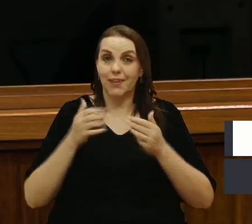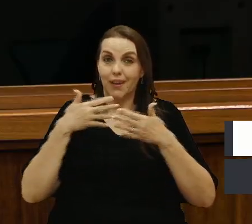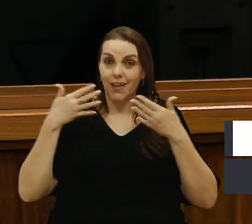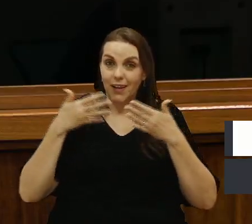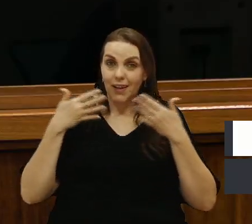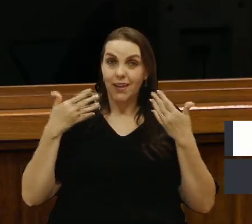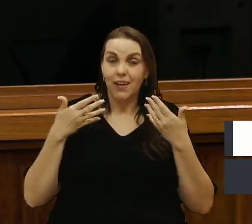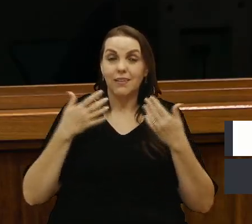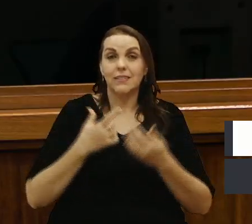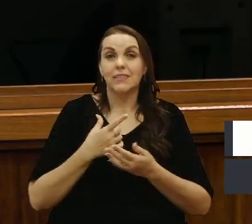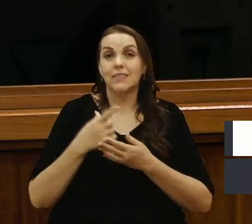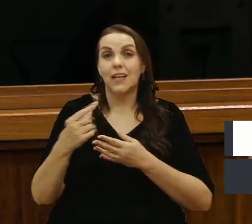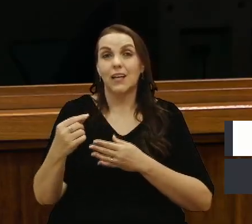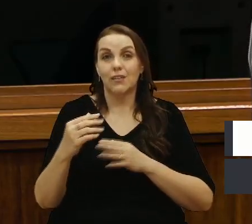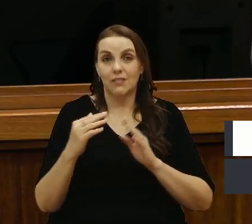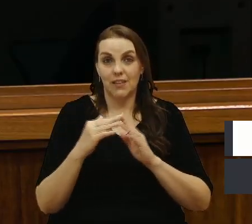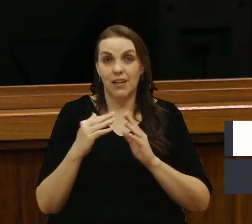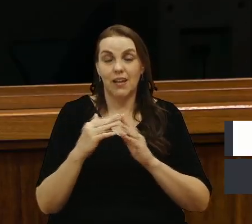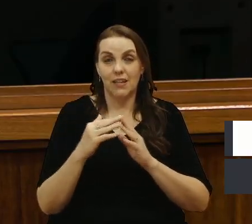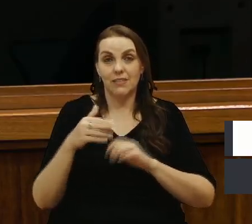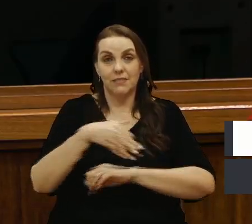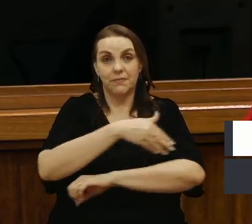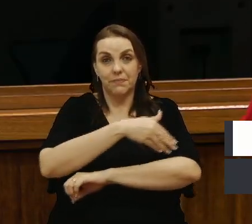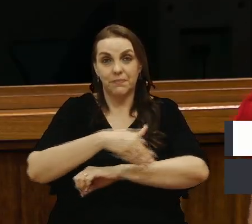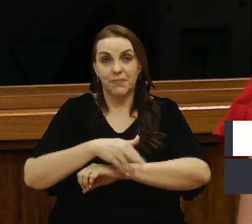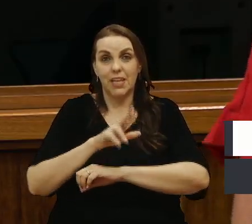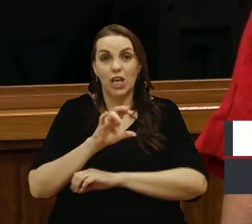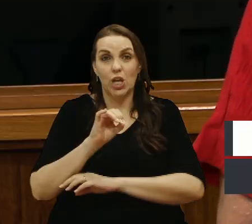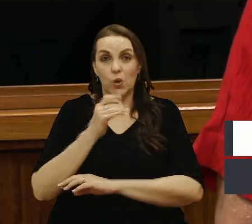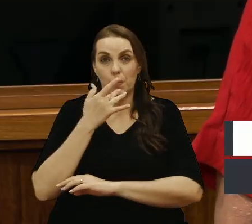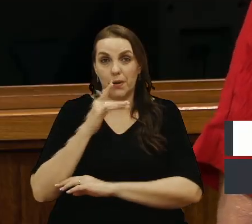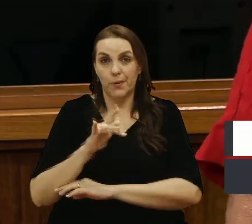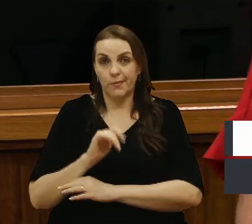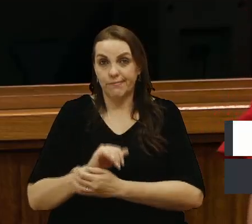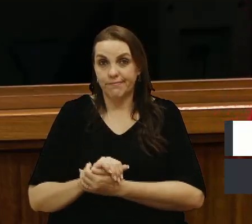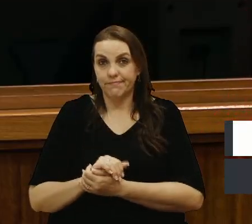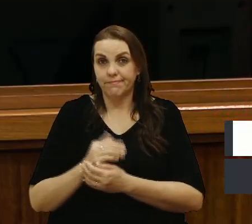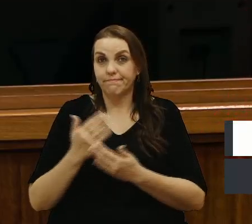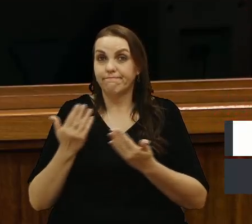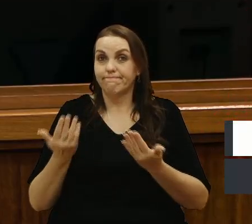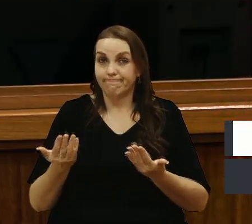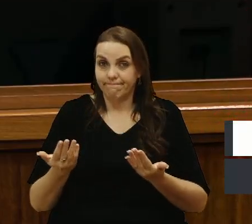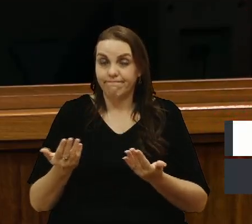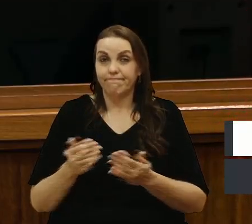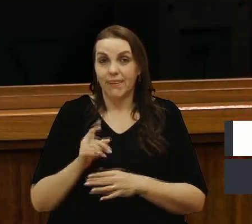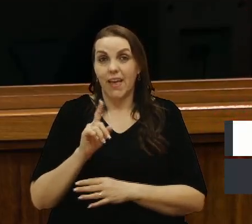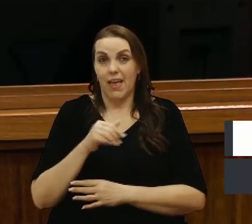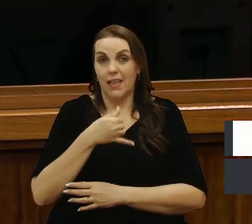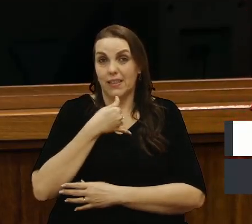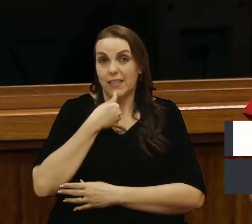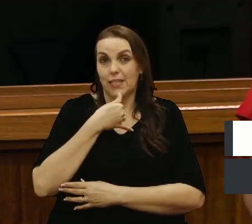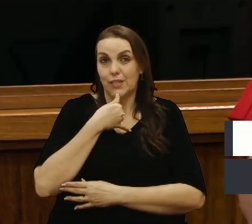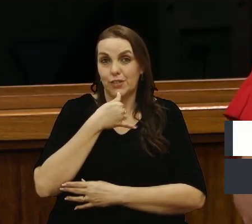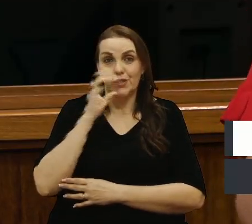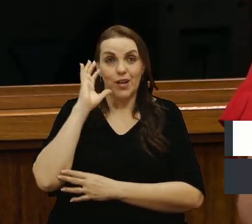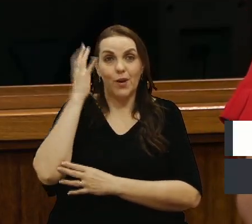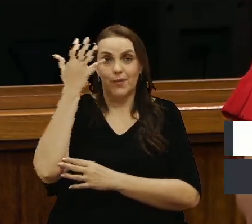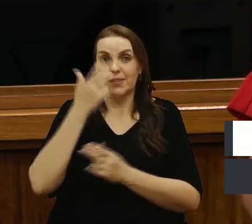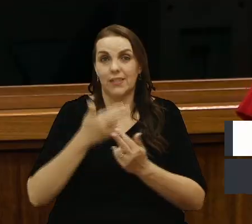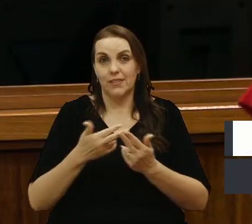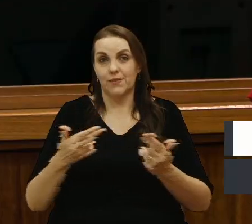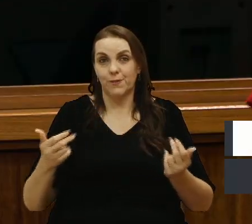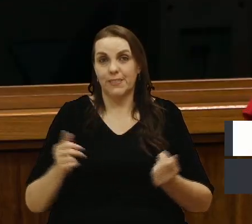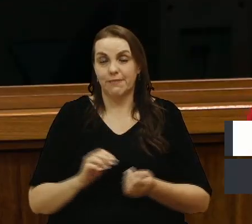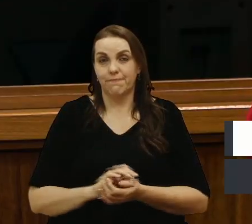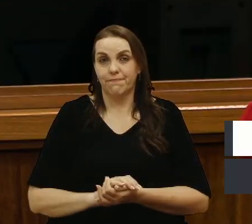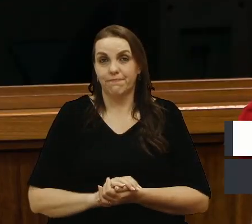estava saindo da casa ali na Avenida Rio Branco. Então, gente, é triste essas coisas que acontecem.